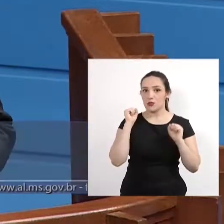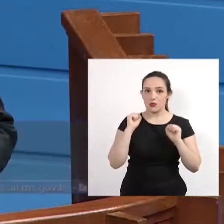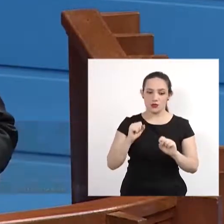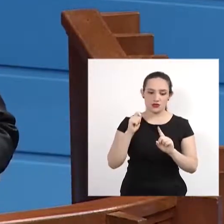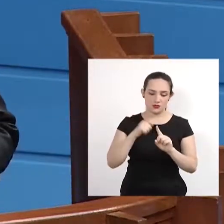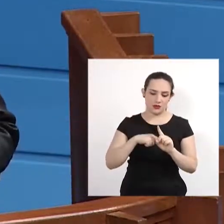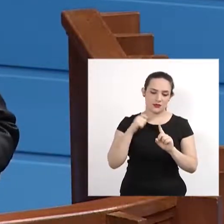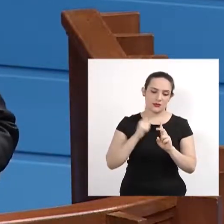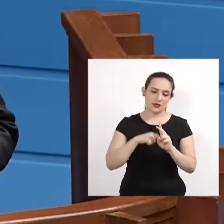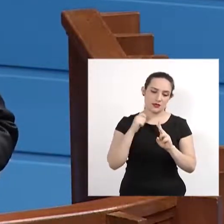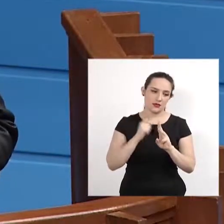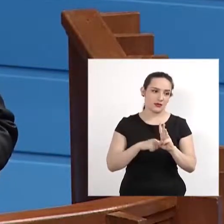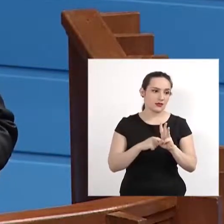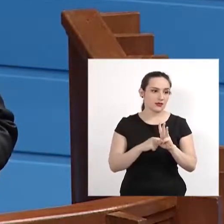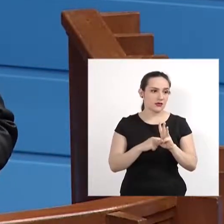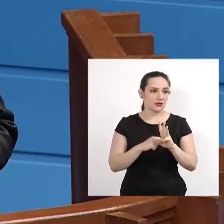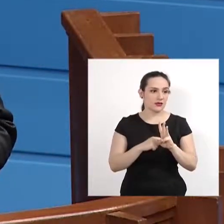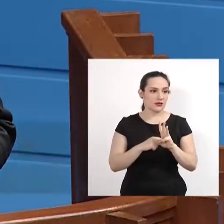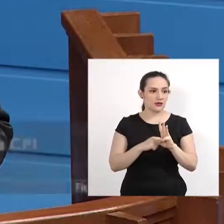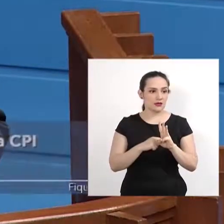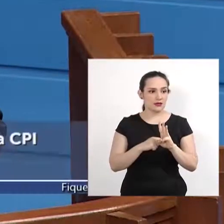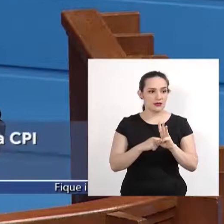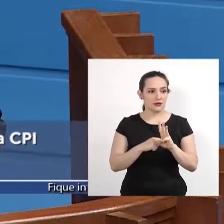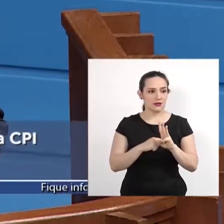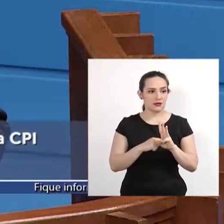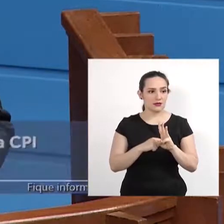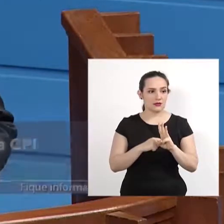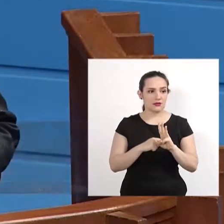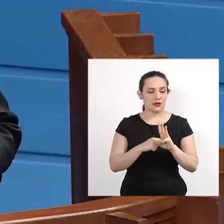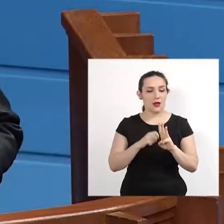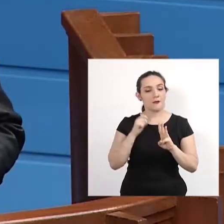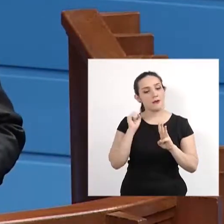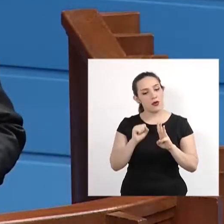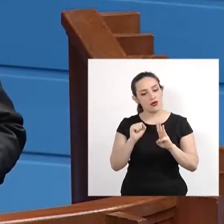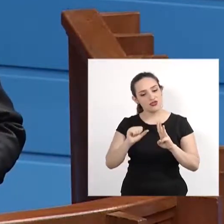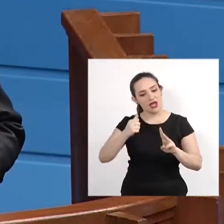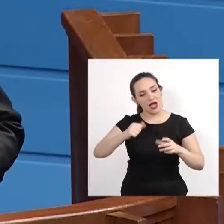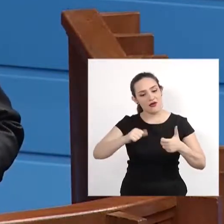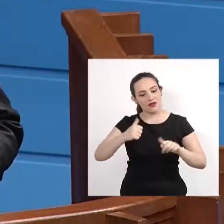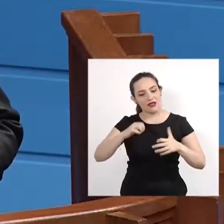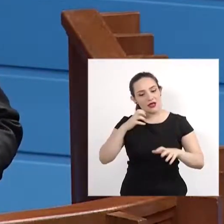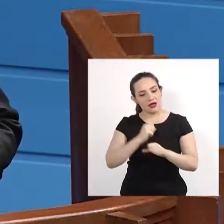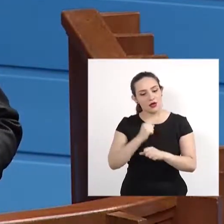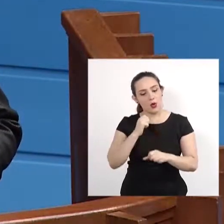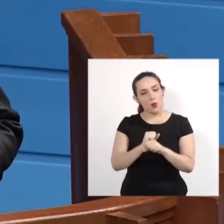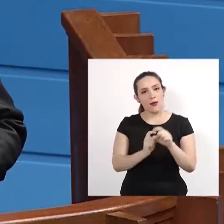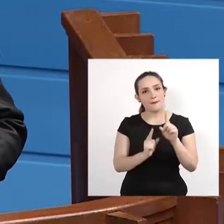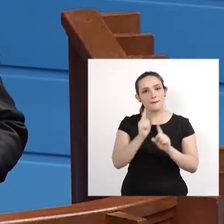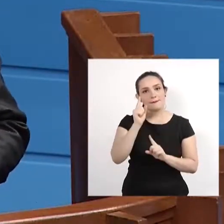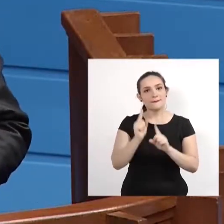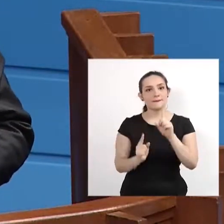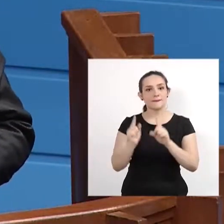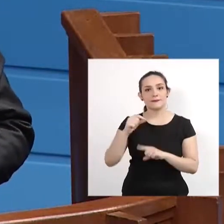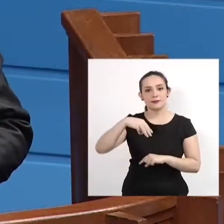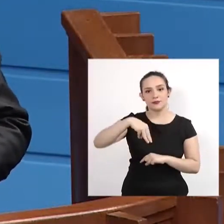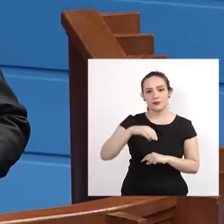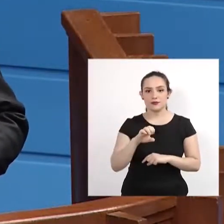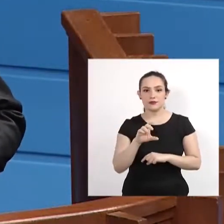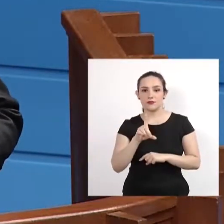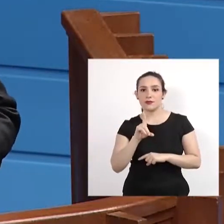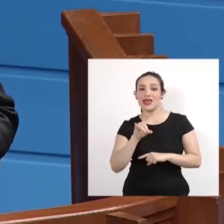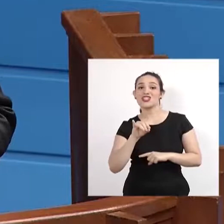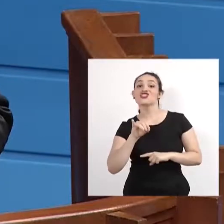a leitura sem estar presente na residência do consumidor. Por 3 meses